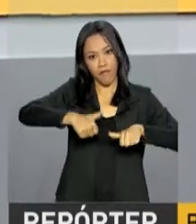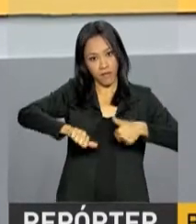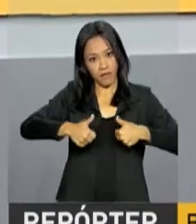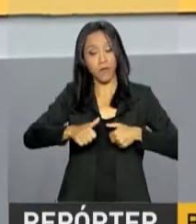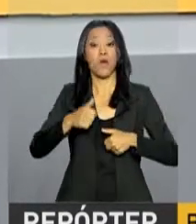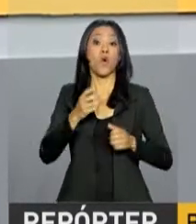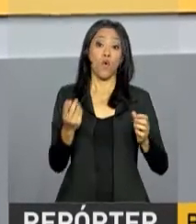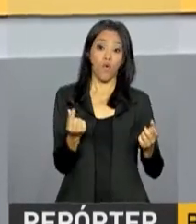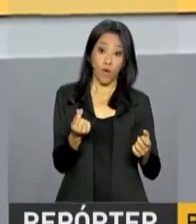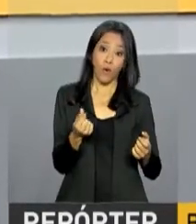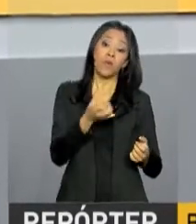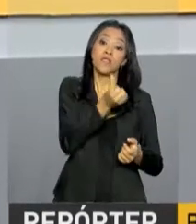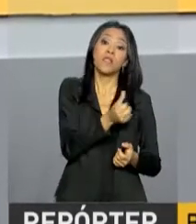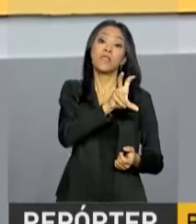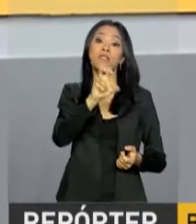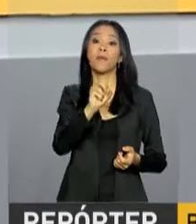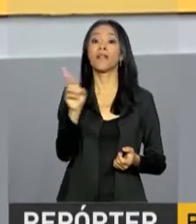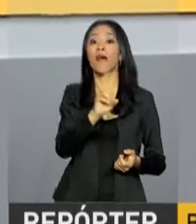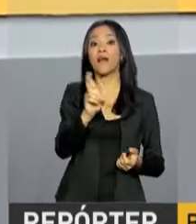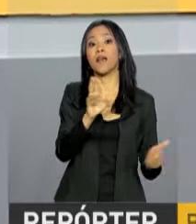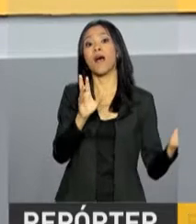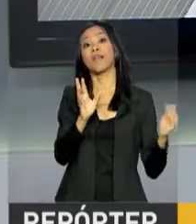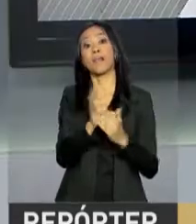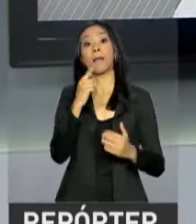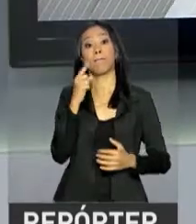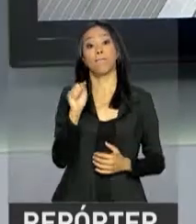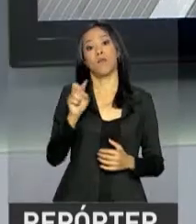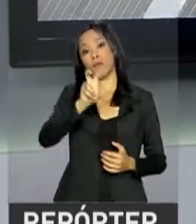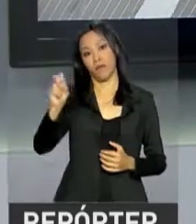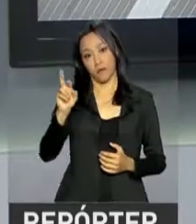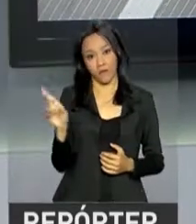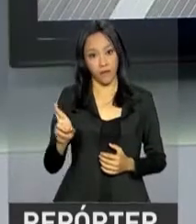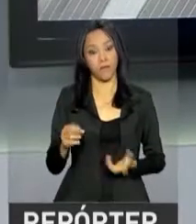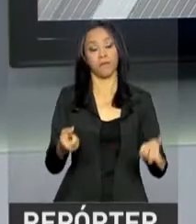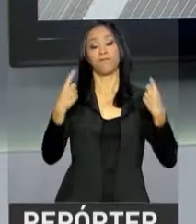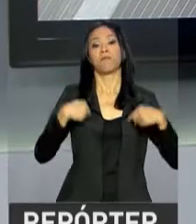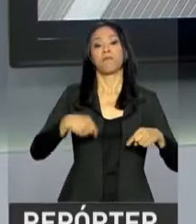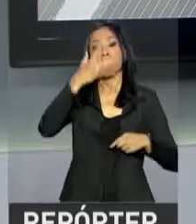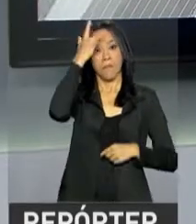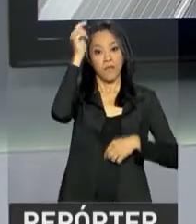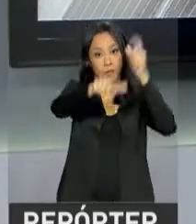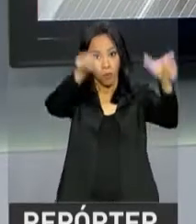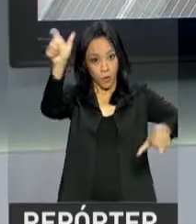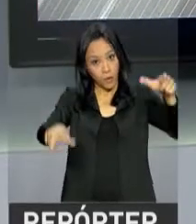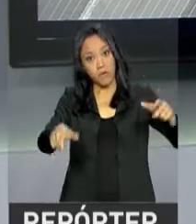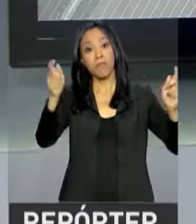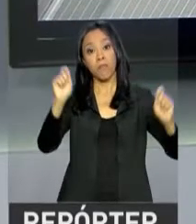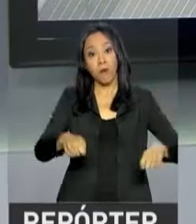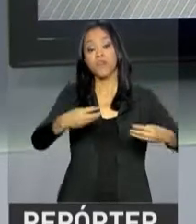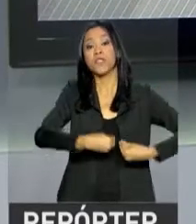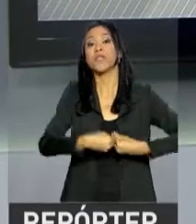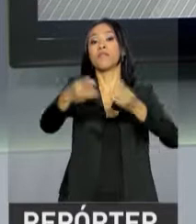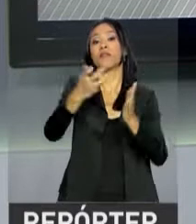varia entre 650 reais e 1.500 reais os contribuintes pessoas físicas já podem enviar a declaração